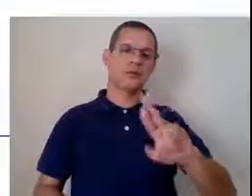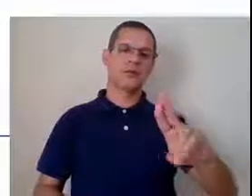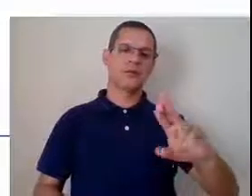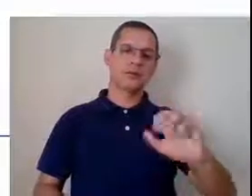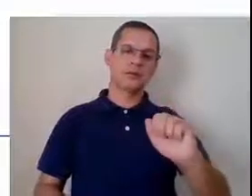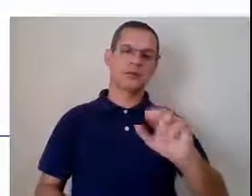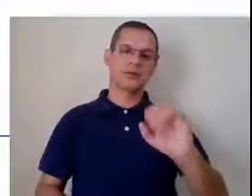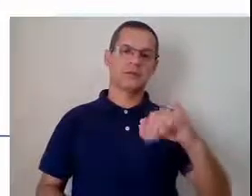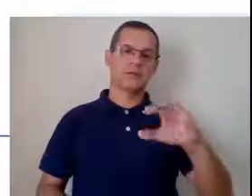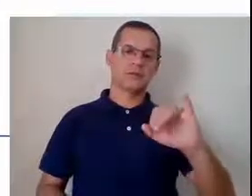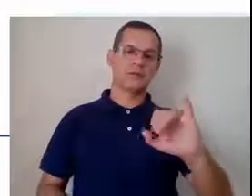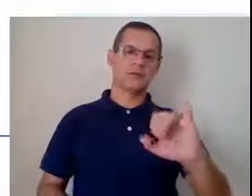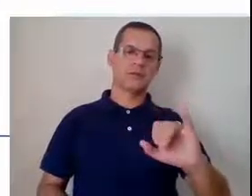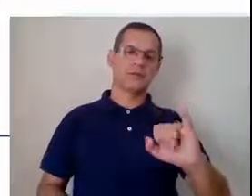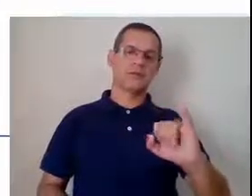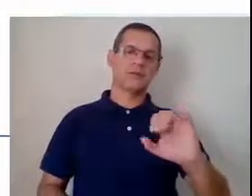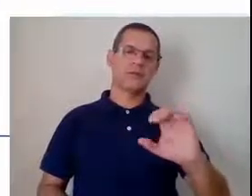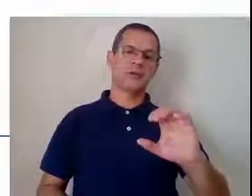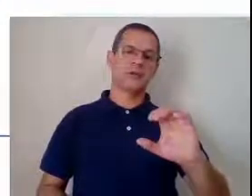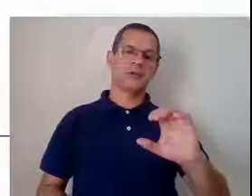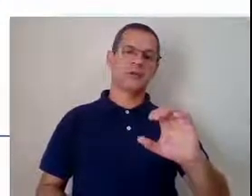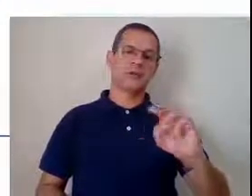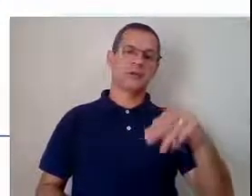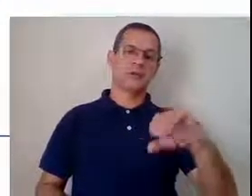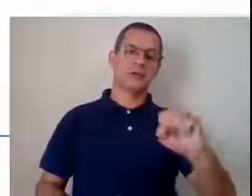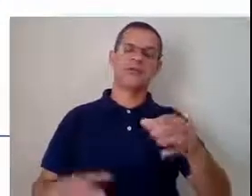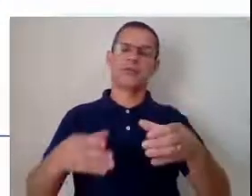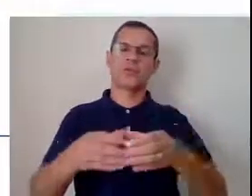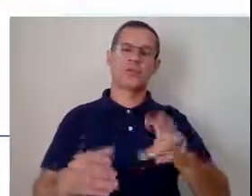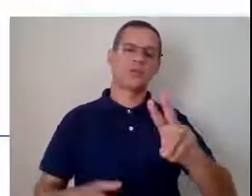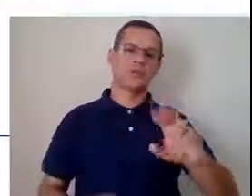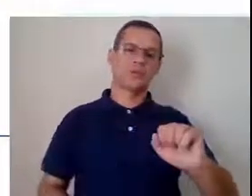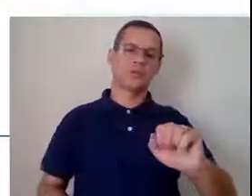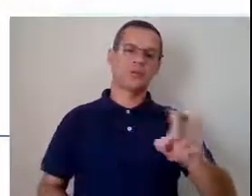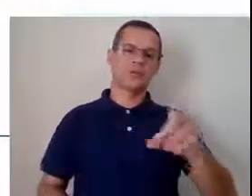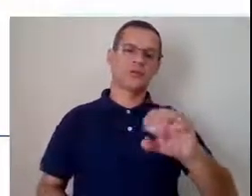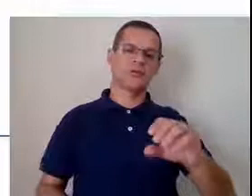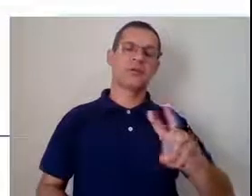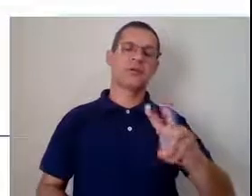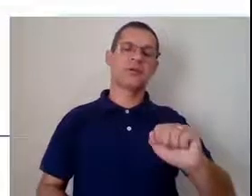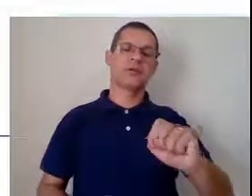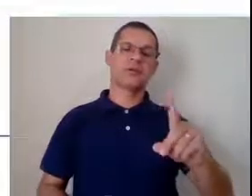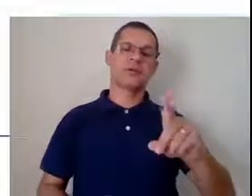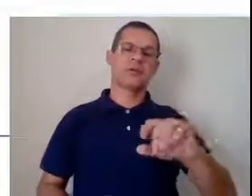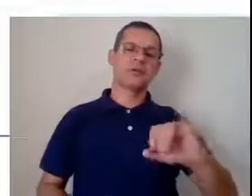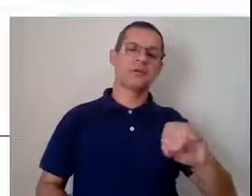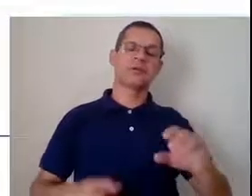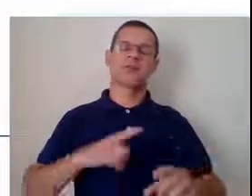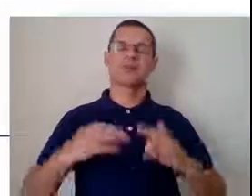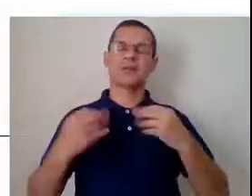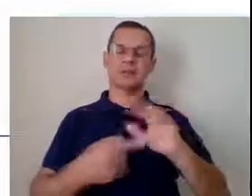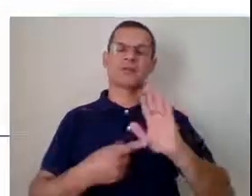o nosso conjunto vazio. Por quê? Porque vazio nós temos todas as